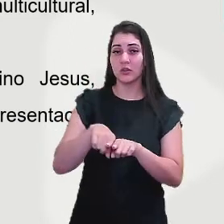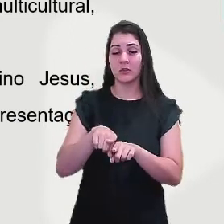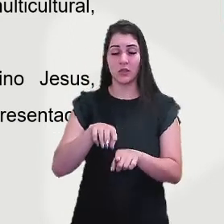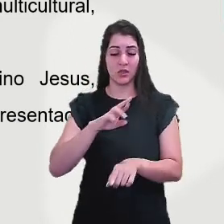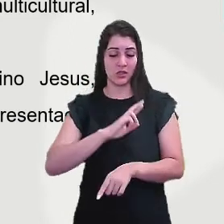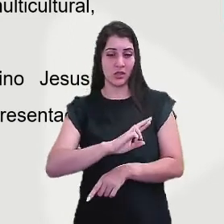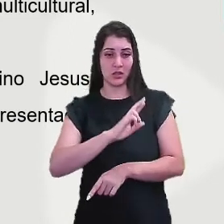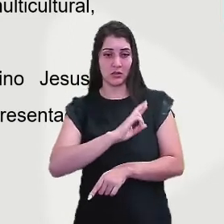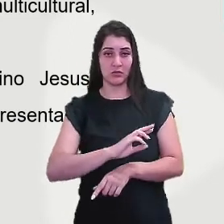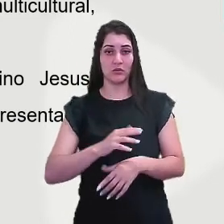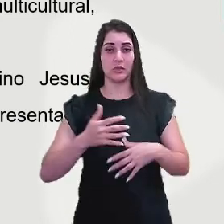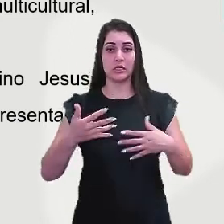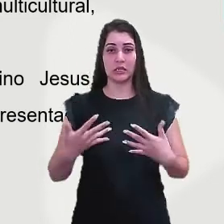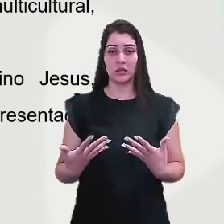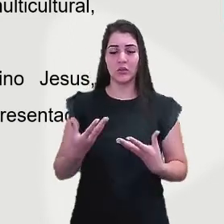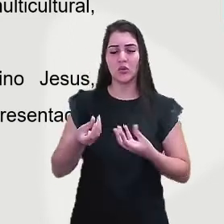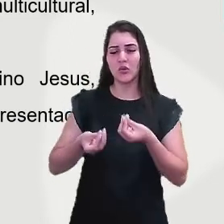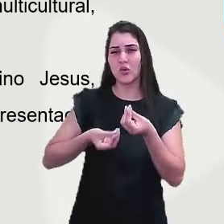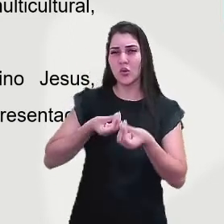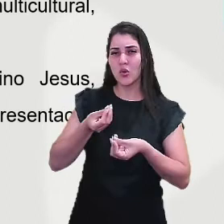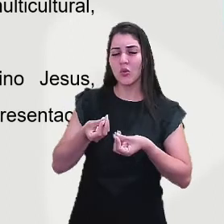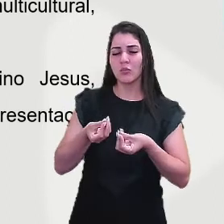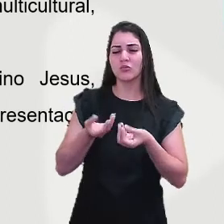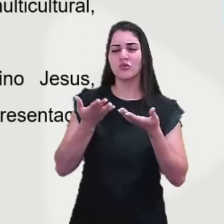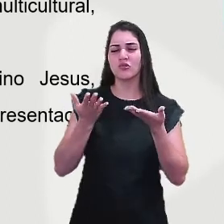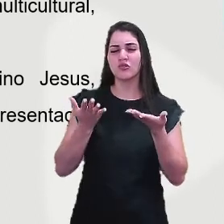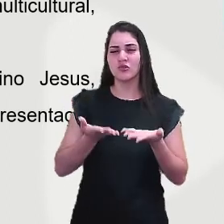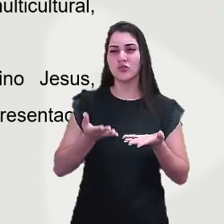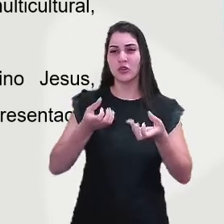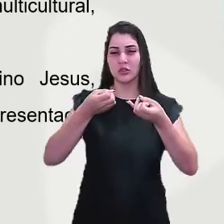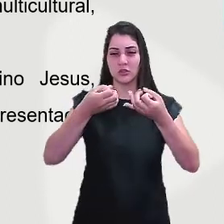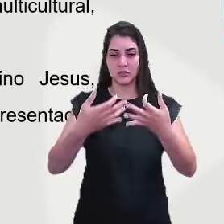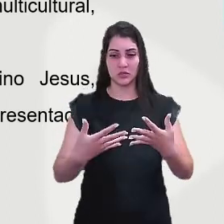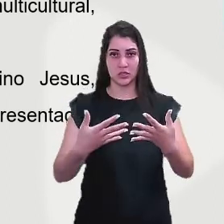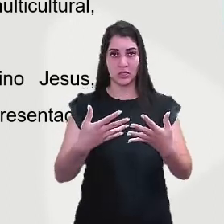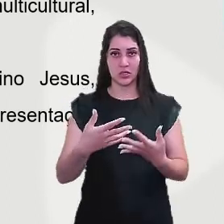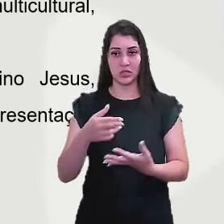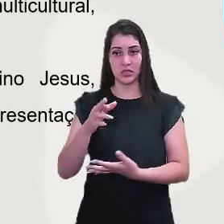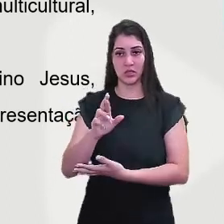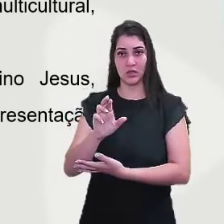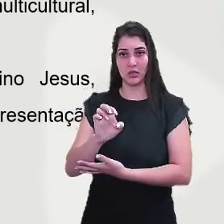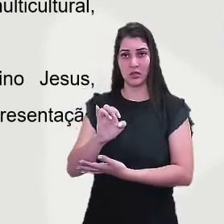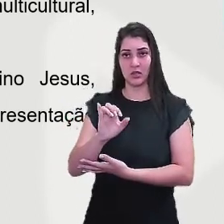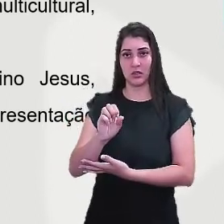religiosidade. Então, como eu citei, né? O reizado eles ganharam